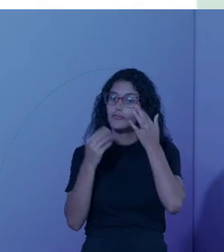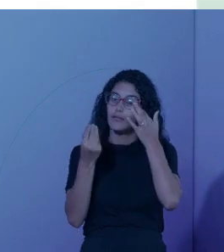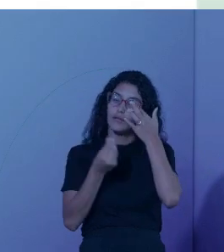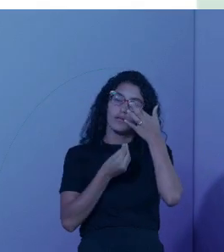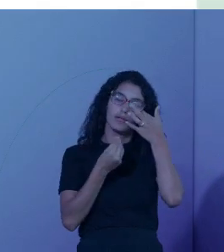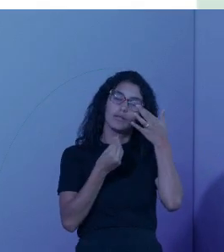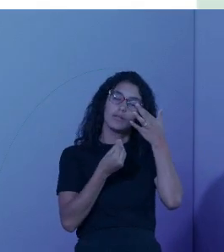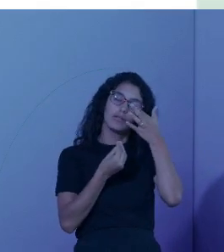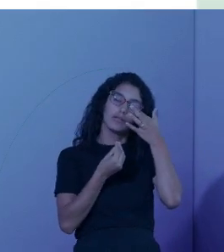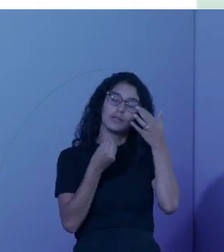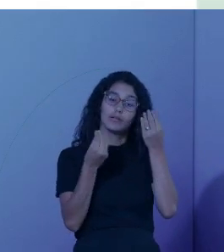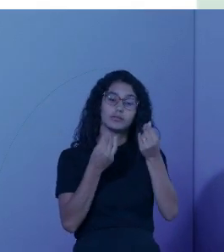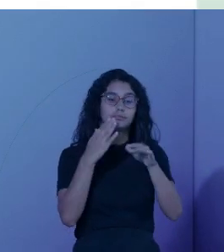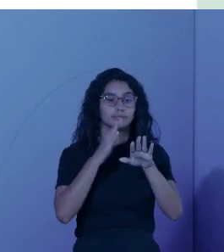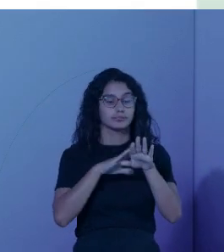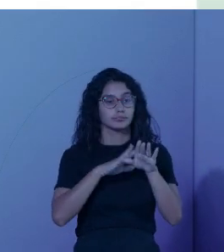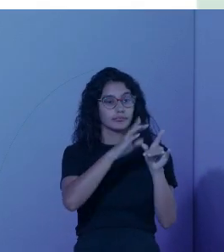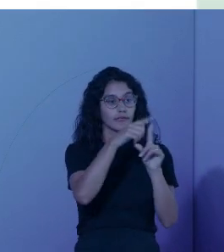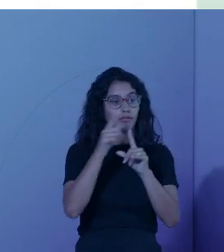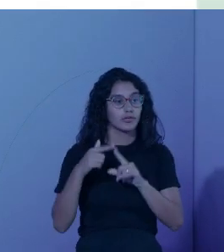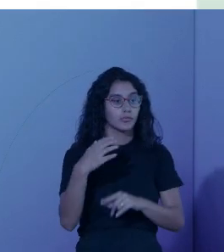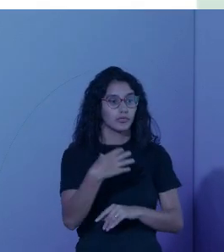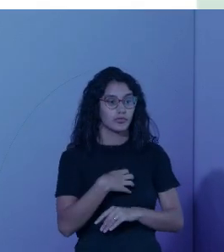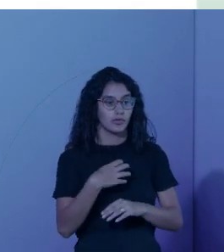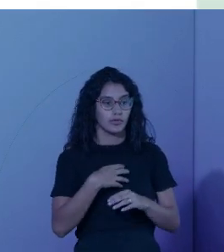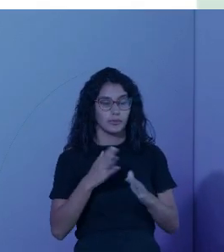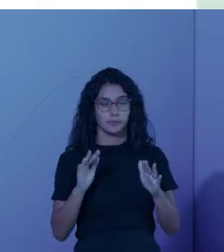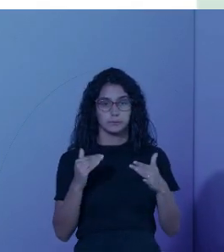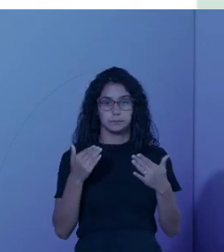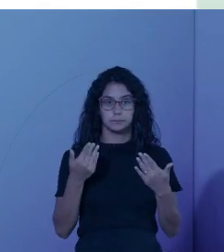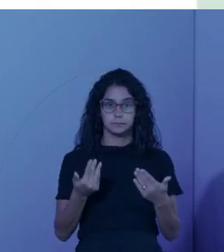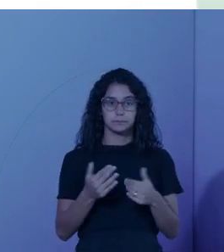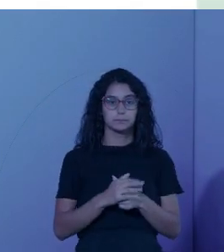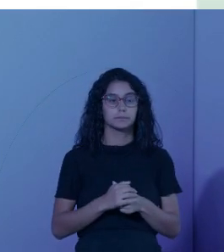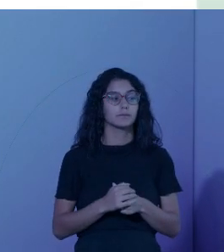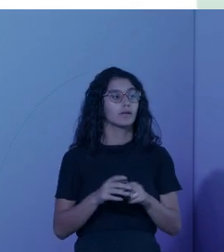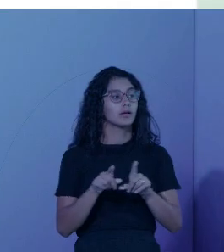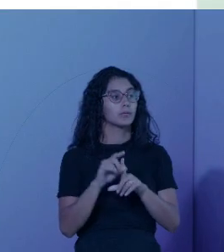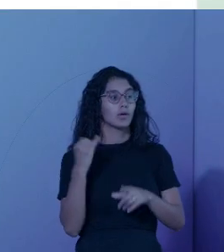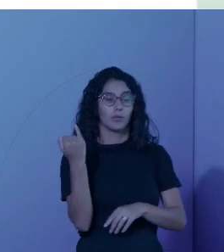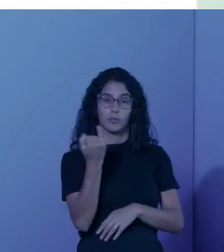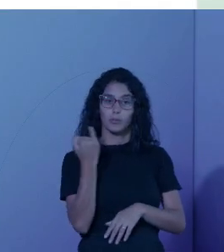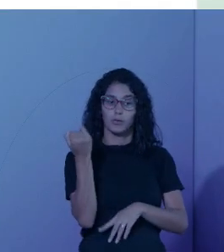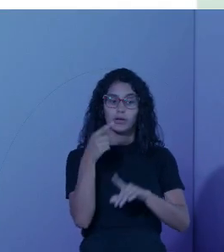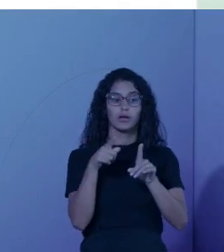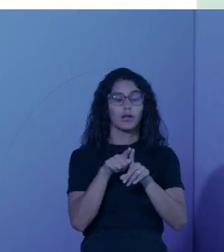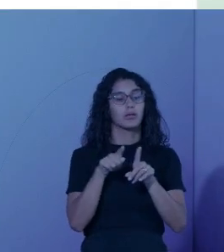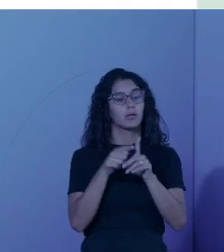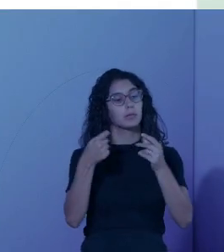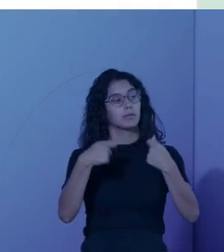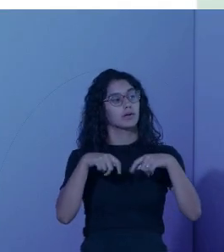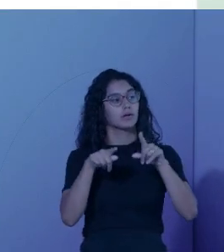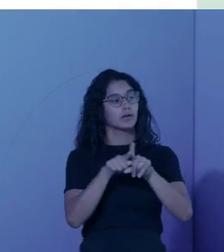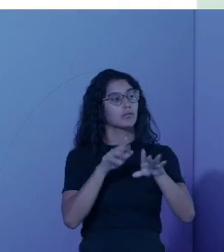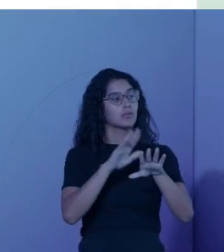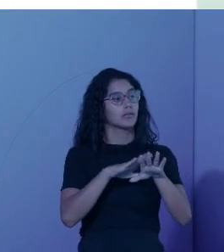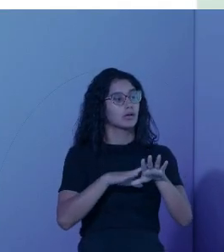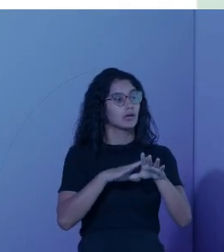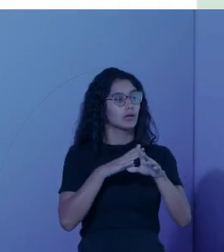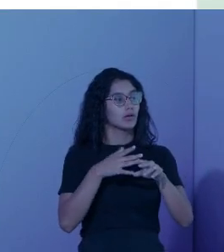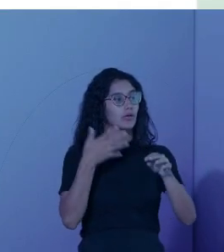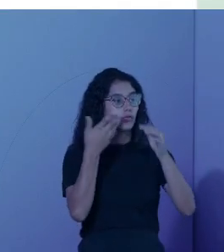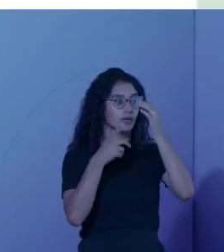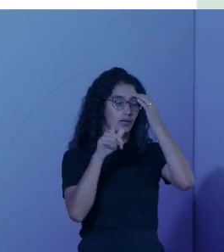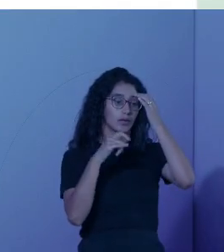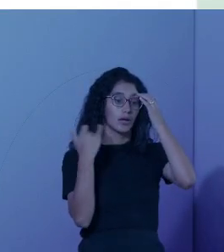que a gente constrói esse tipo de estudos? E, não menos importante, a necessidade, e por isso que eu falo